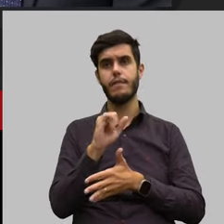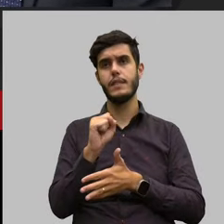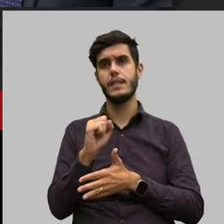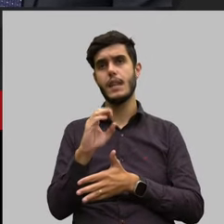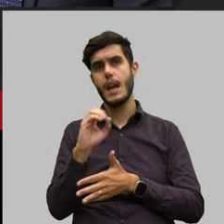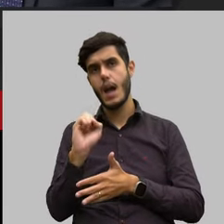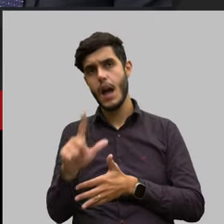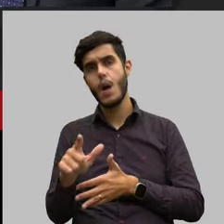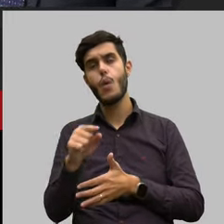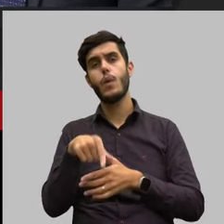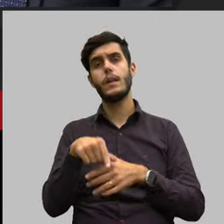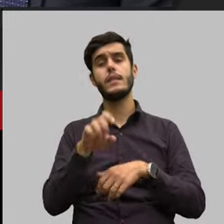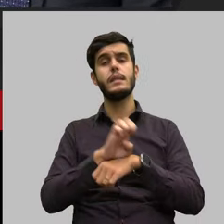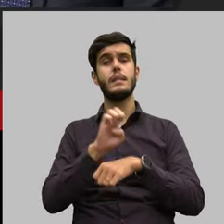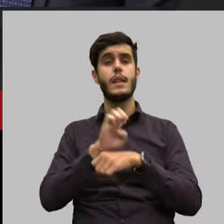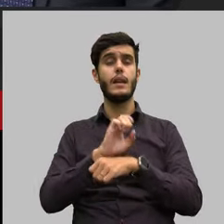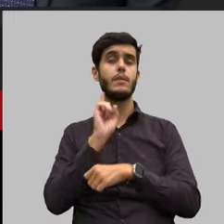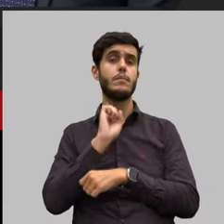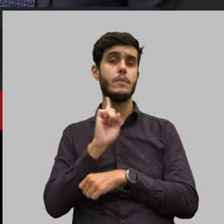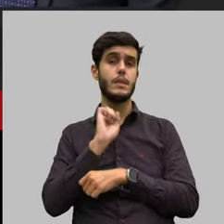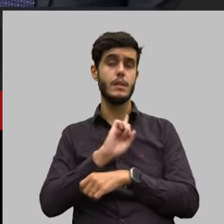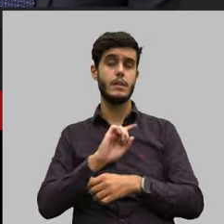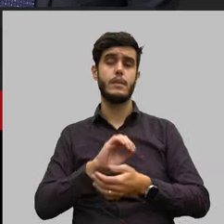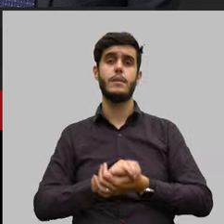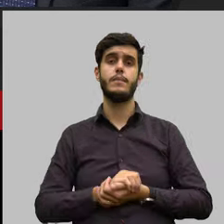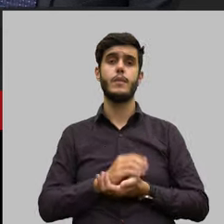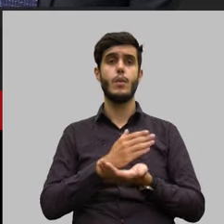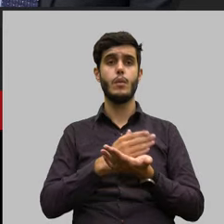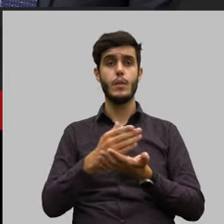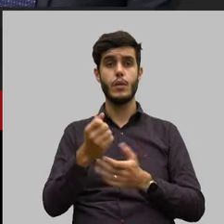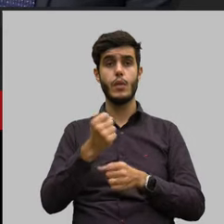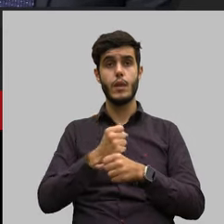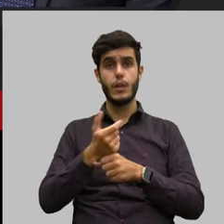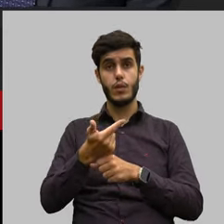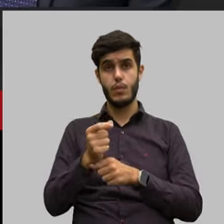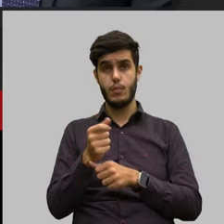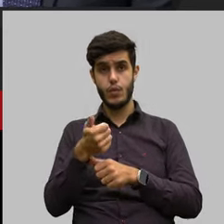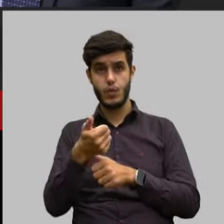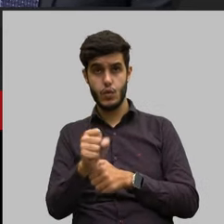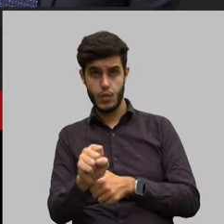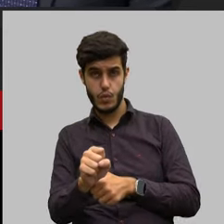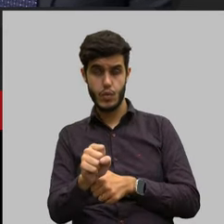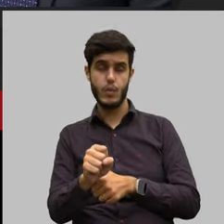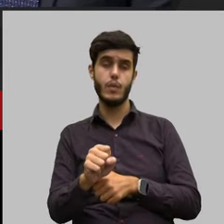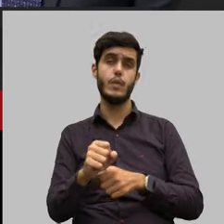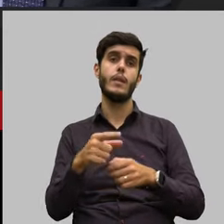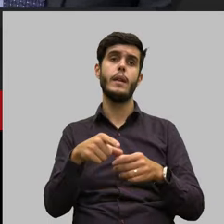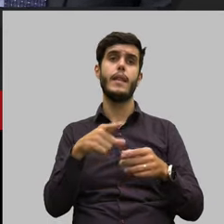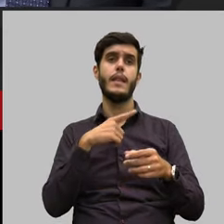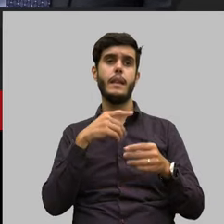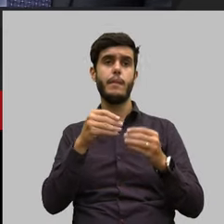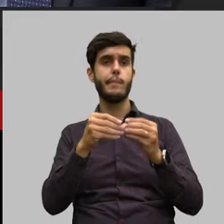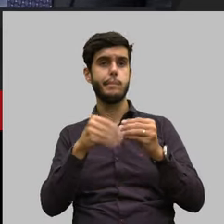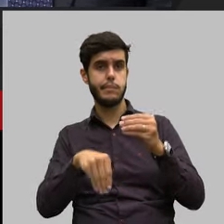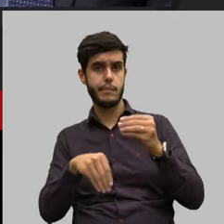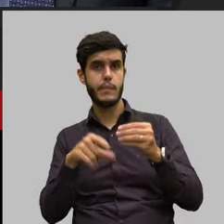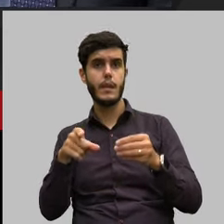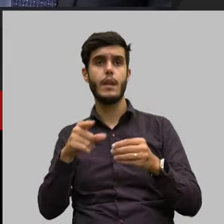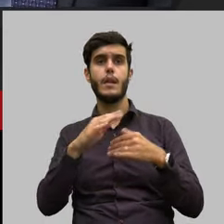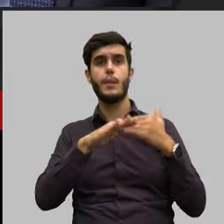estado de Minas Gerais Iniciando em 2018 né com um déficit e evoluindo Ah para